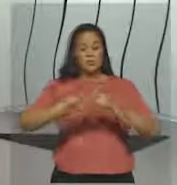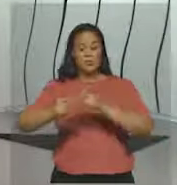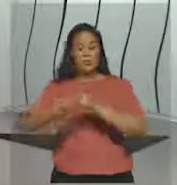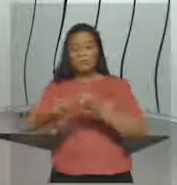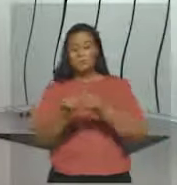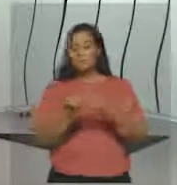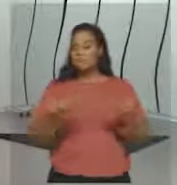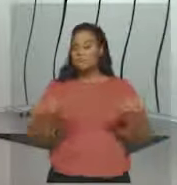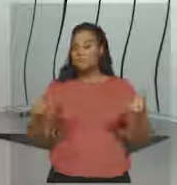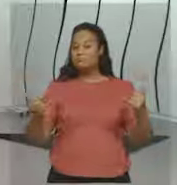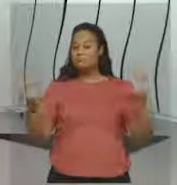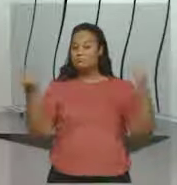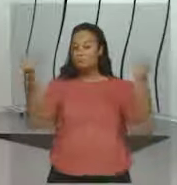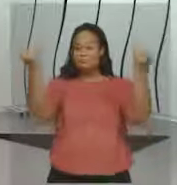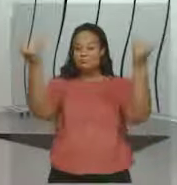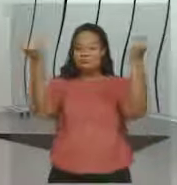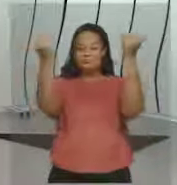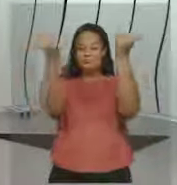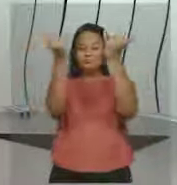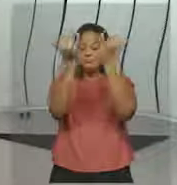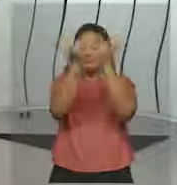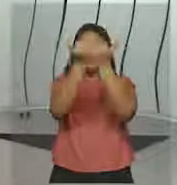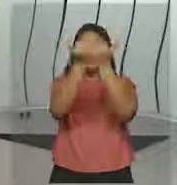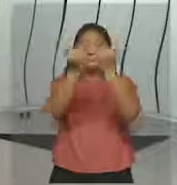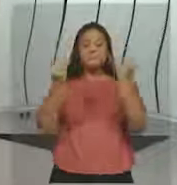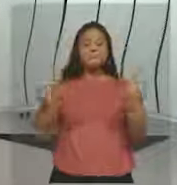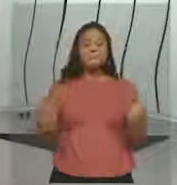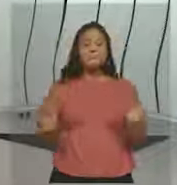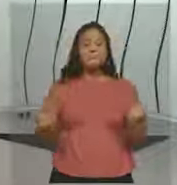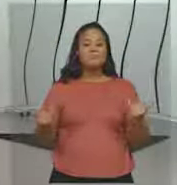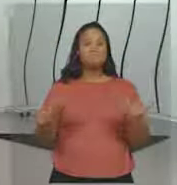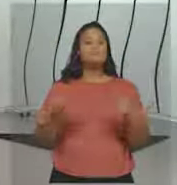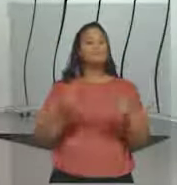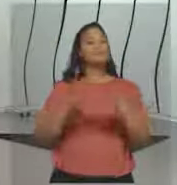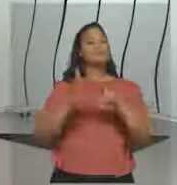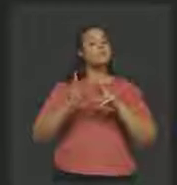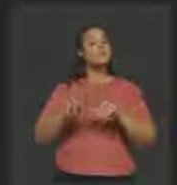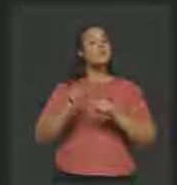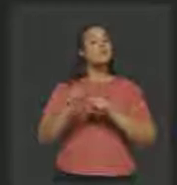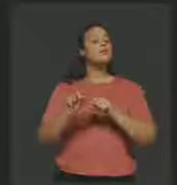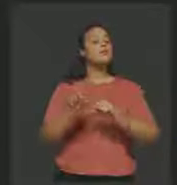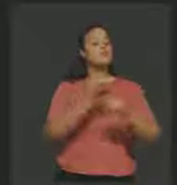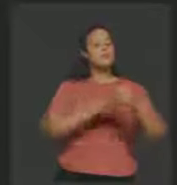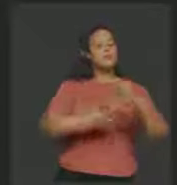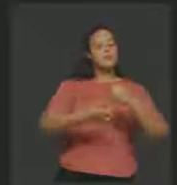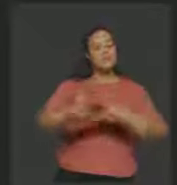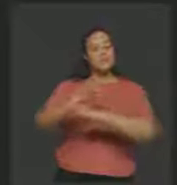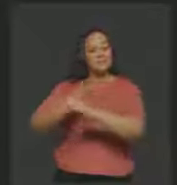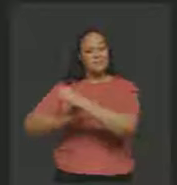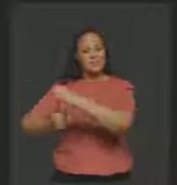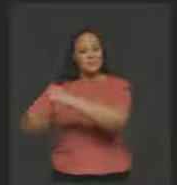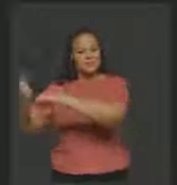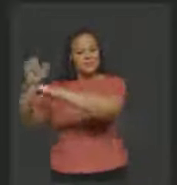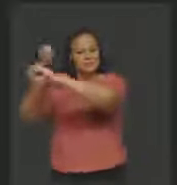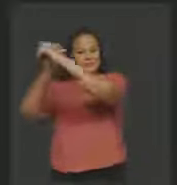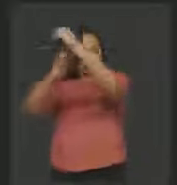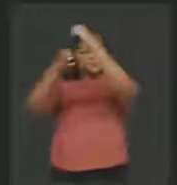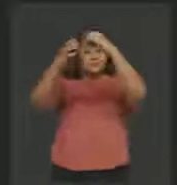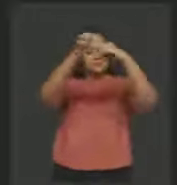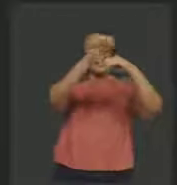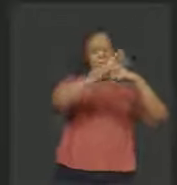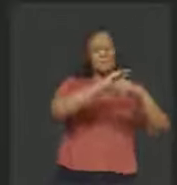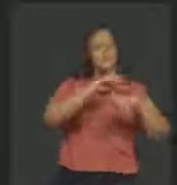elétrica, que é contrária ao sentido dos elétrons em si. Falamos de circuitos fechados